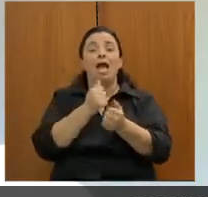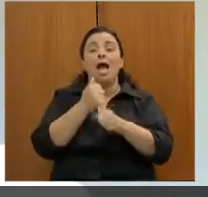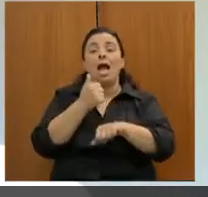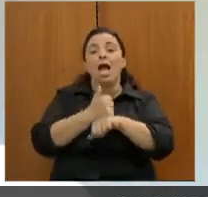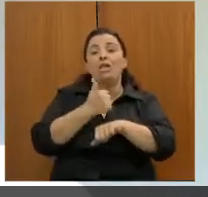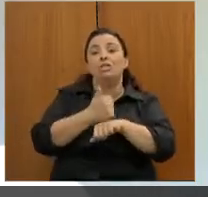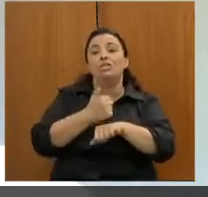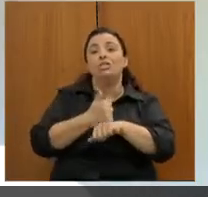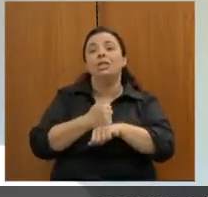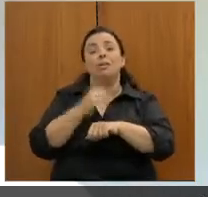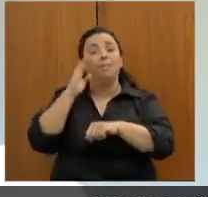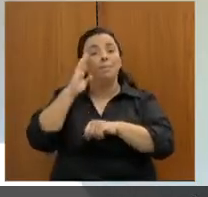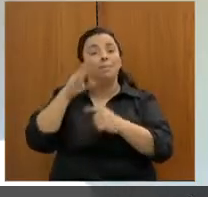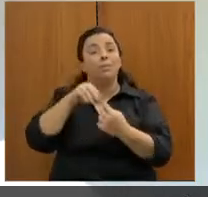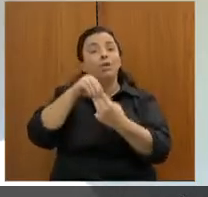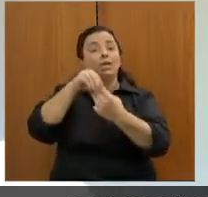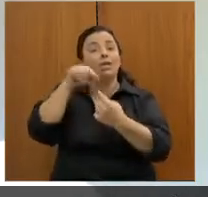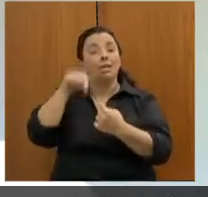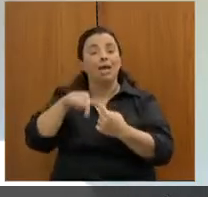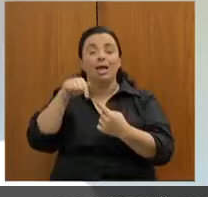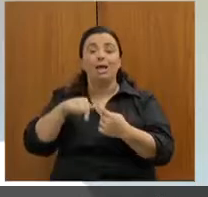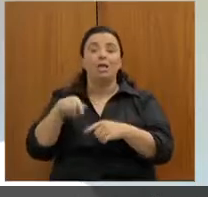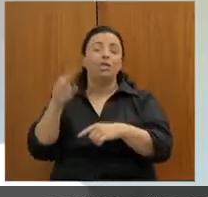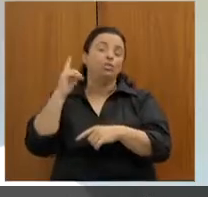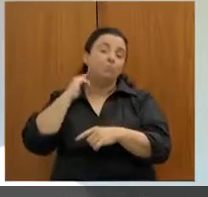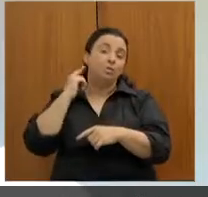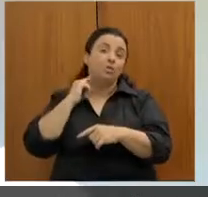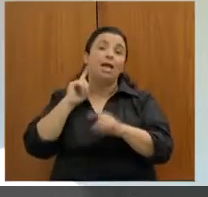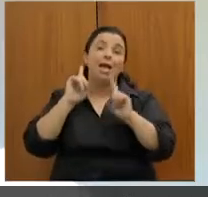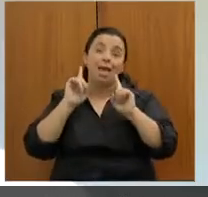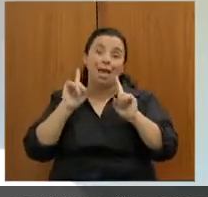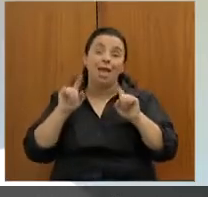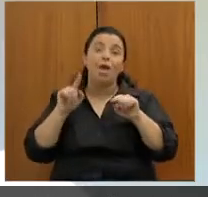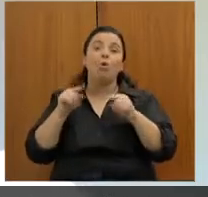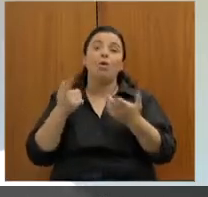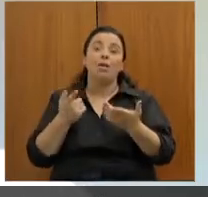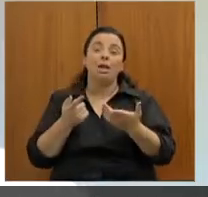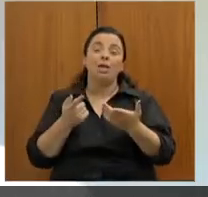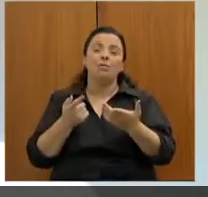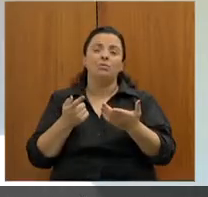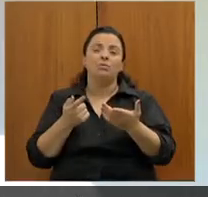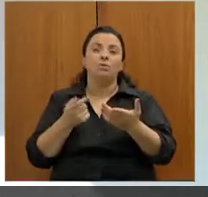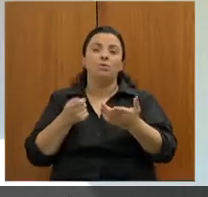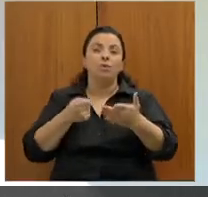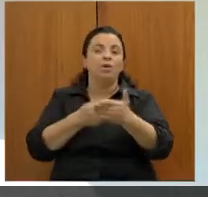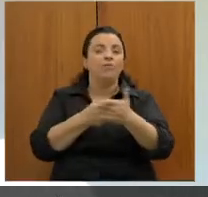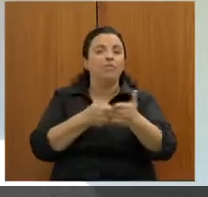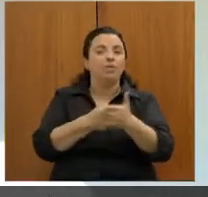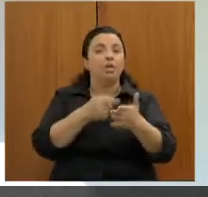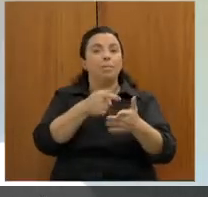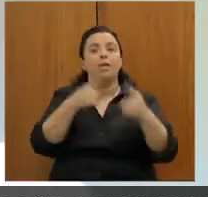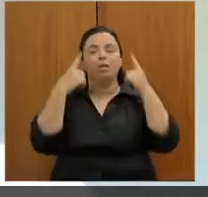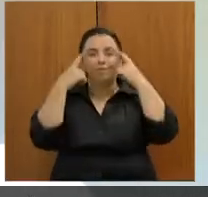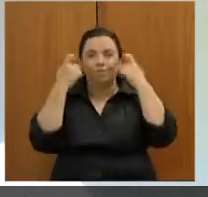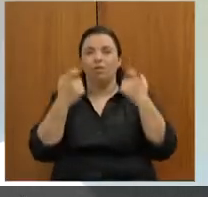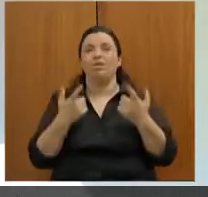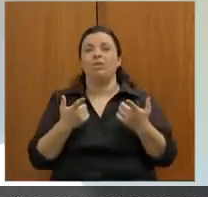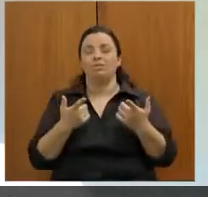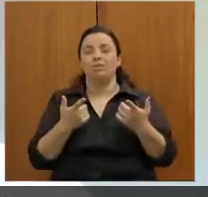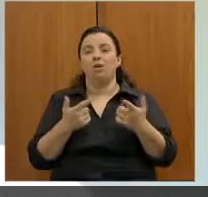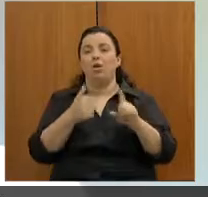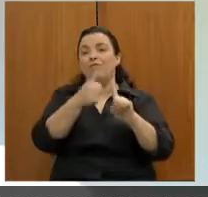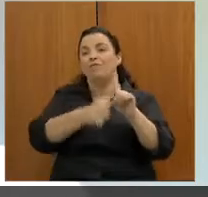necessitado nesse país é o enfrentamento ao Crime e e quais serão as agendas